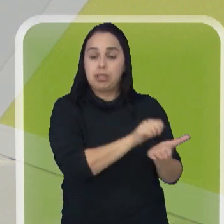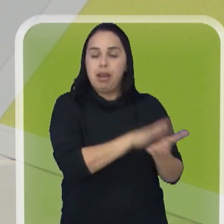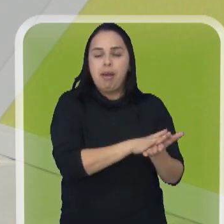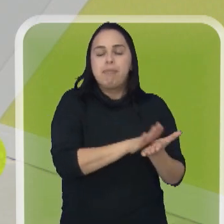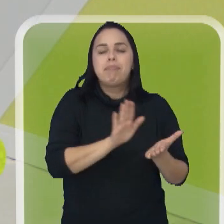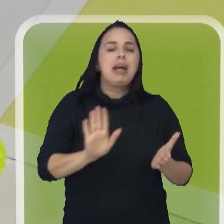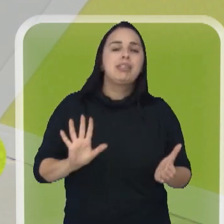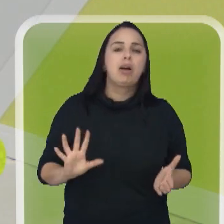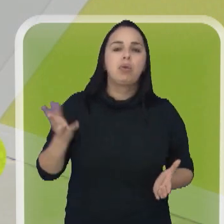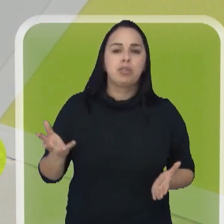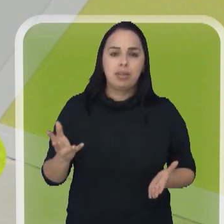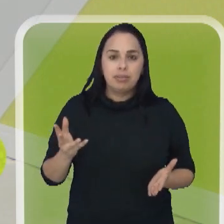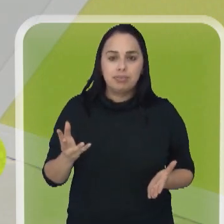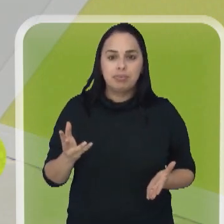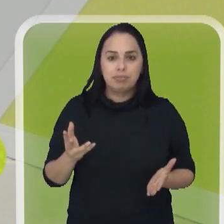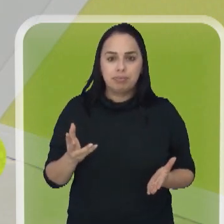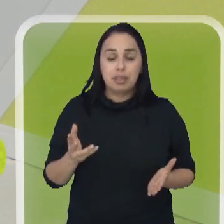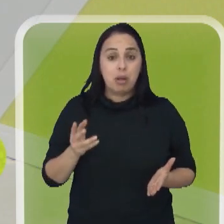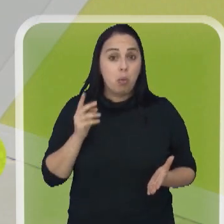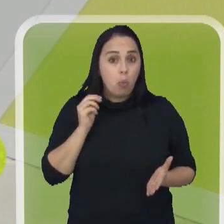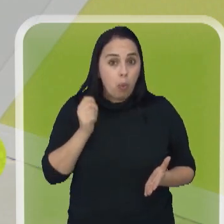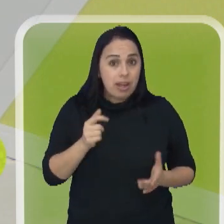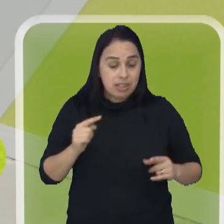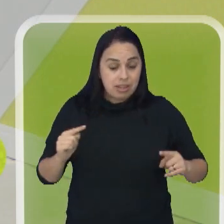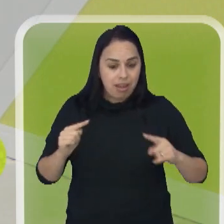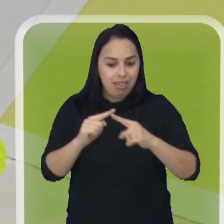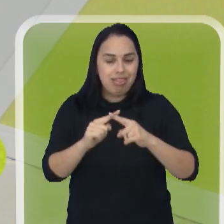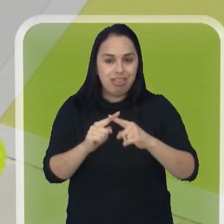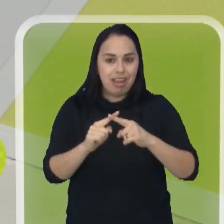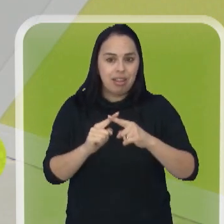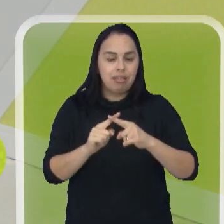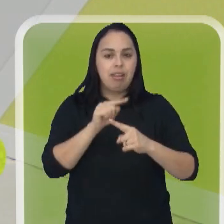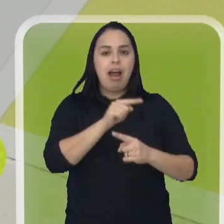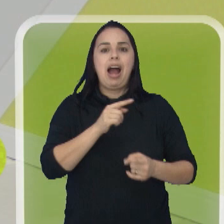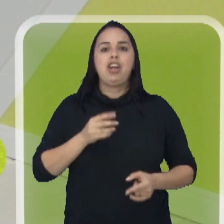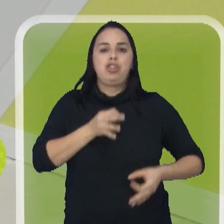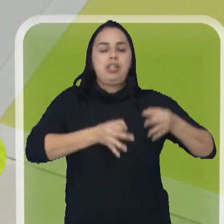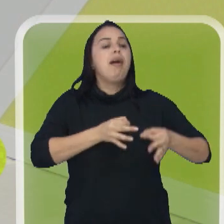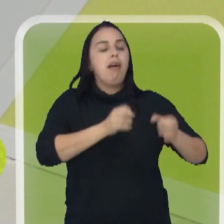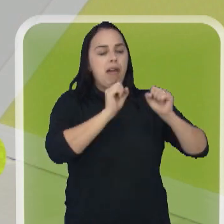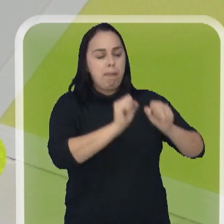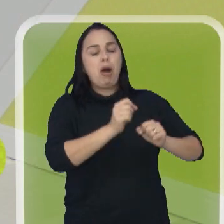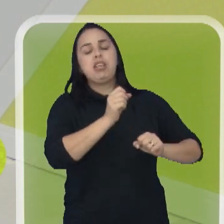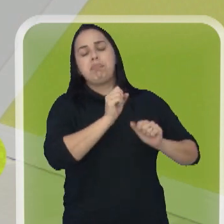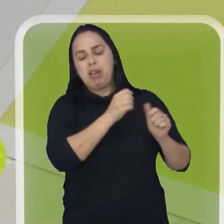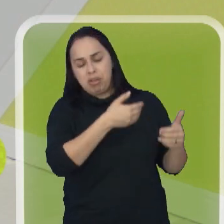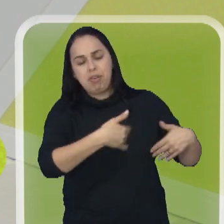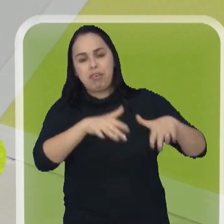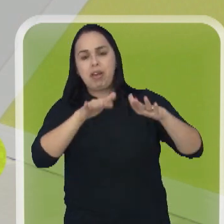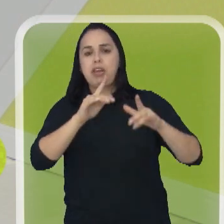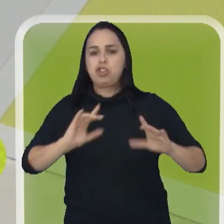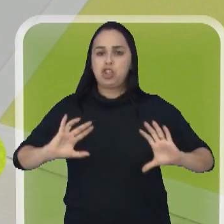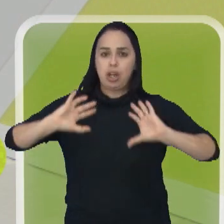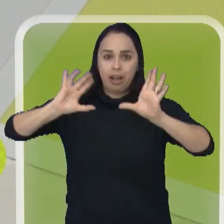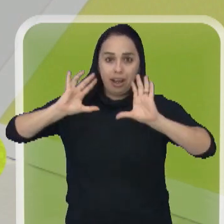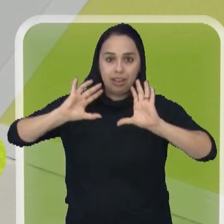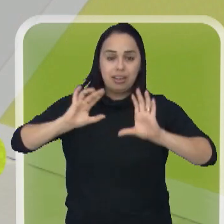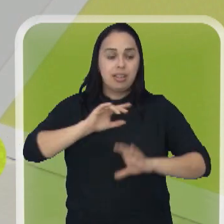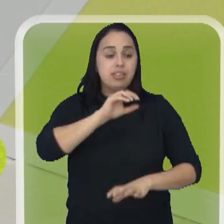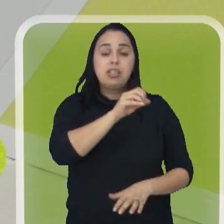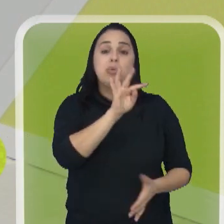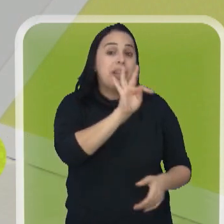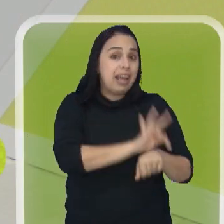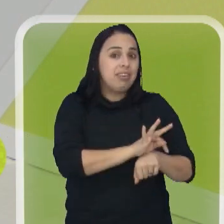que momentos antes da partida, o Wallace foi liberado novamente. Ele foi liberado, e se o técnico do Cruzeiro